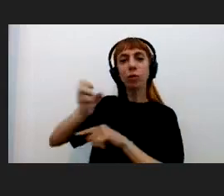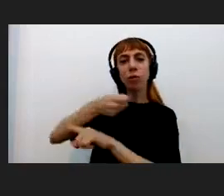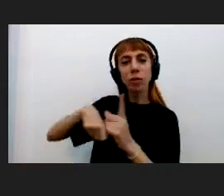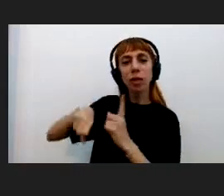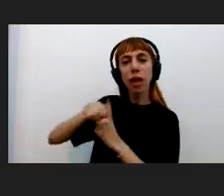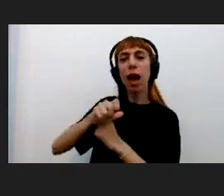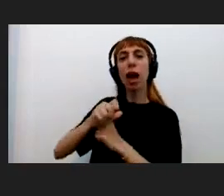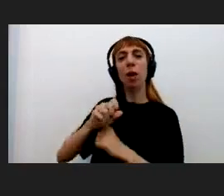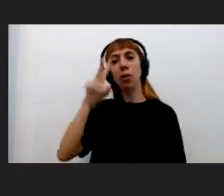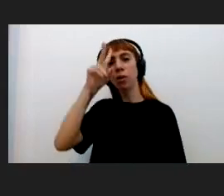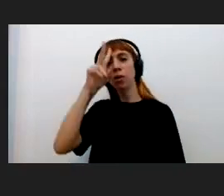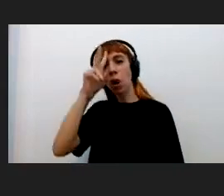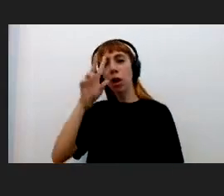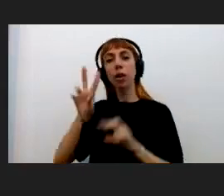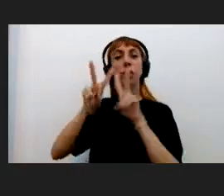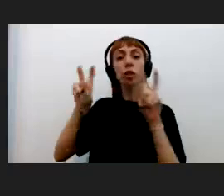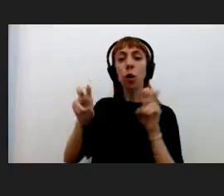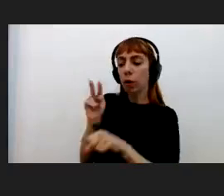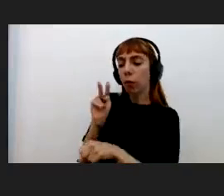saúde psicológica,